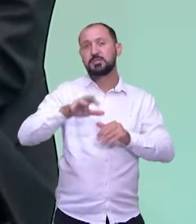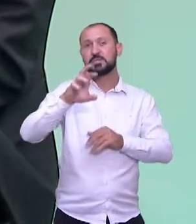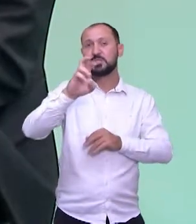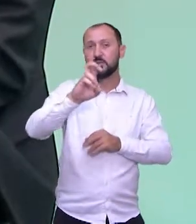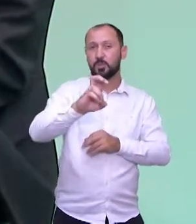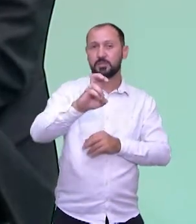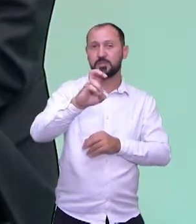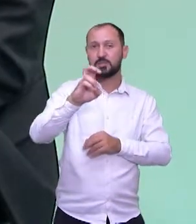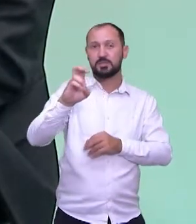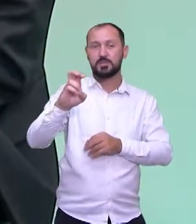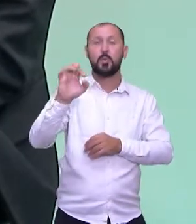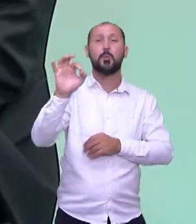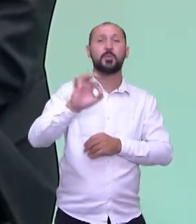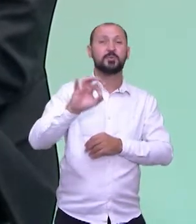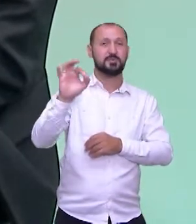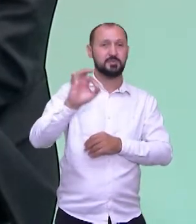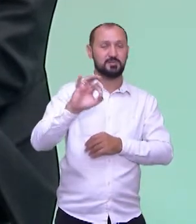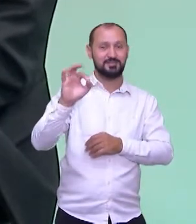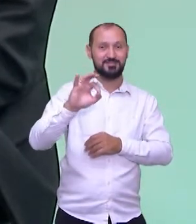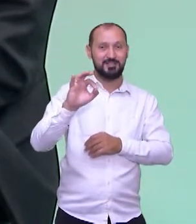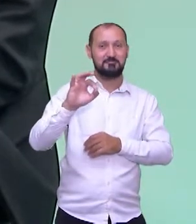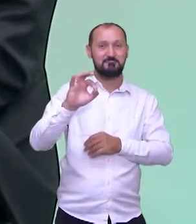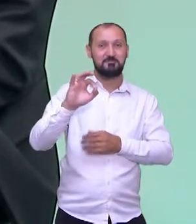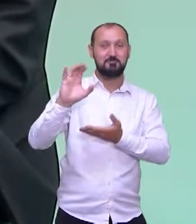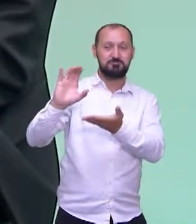cerca de 55% das receitas do Estado.